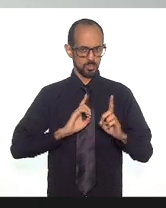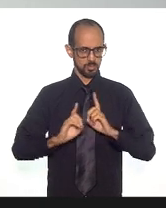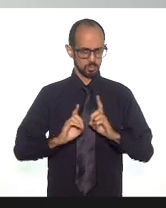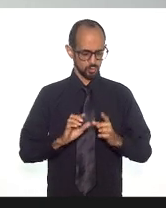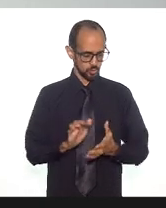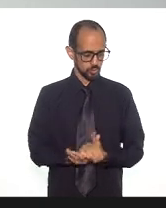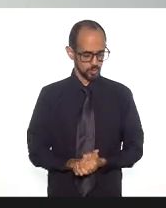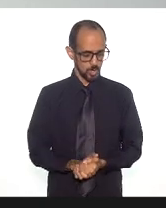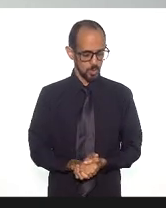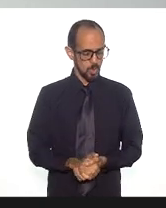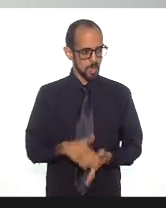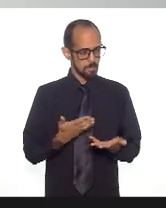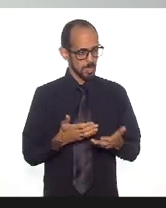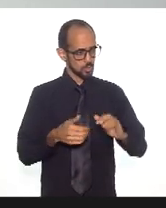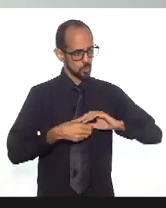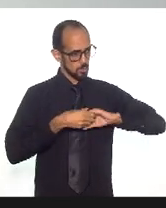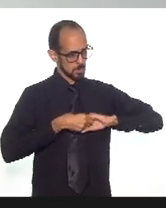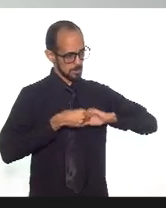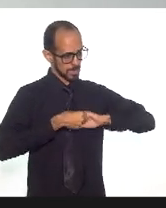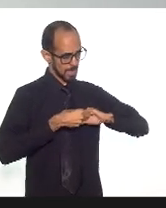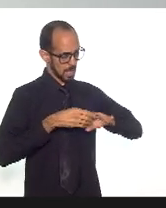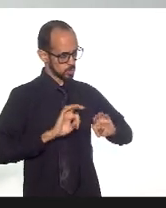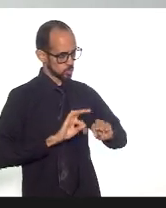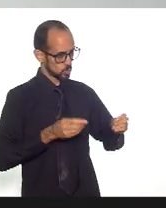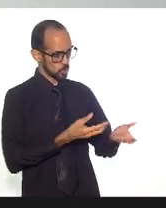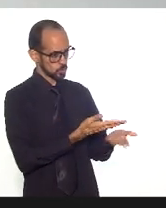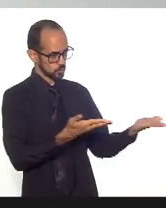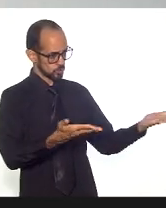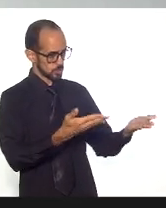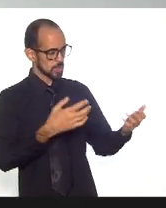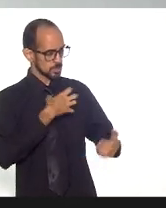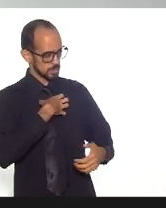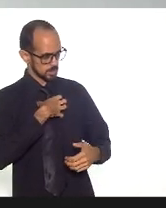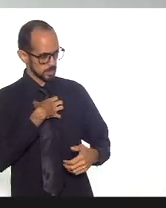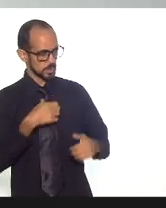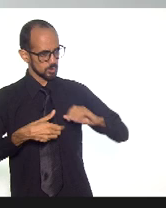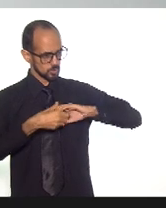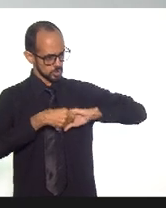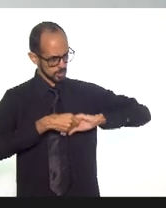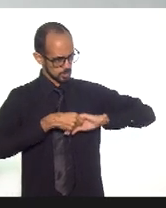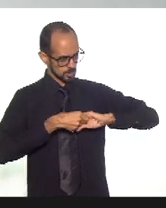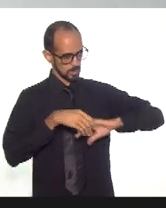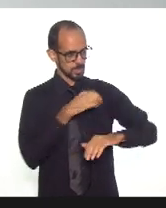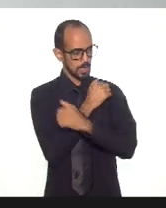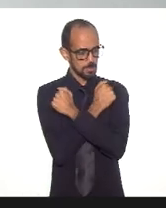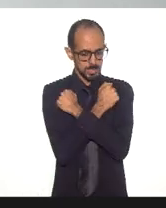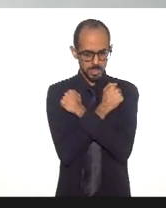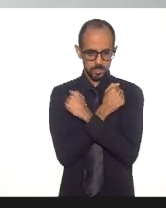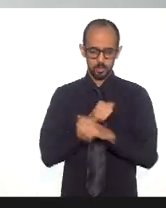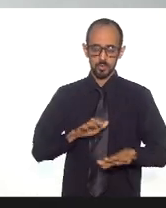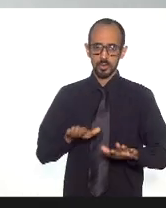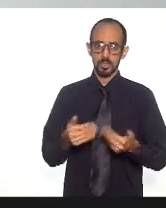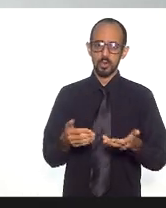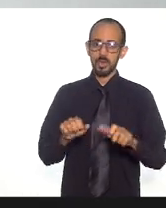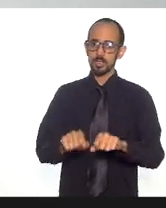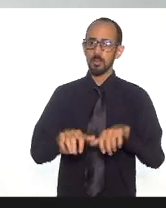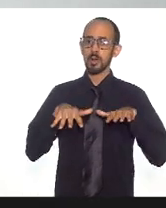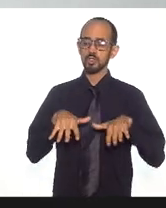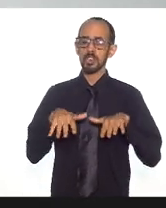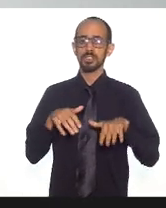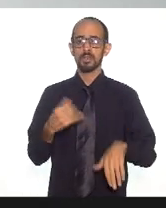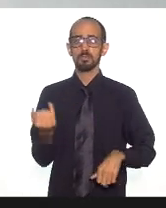todos cumprimentados, saudados e abraçados. Bom, acho que essa é uma audiência pública muito